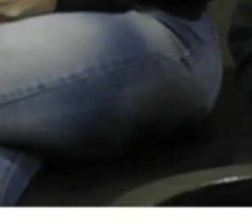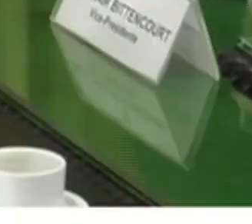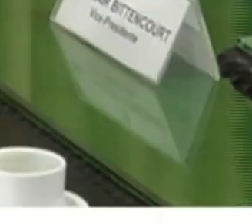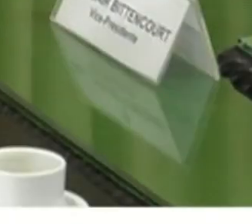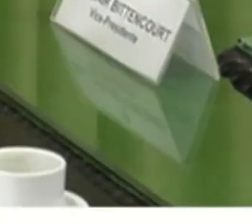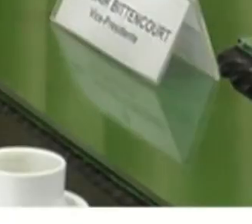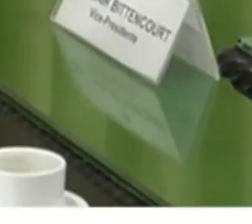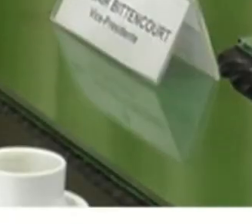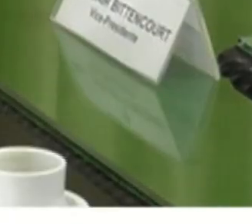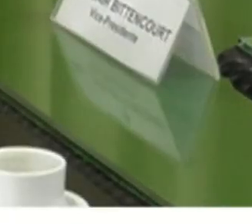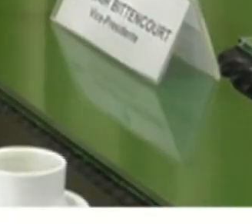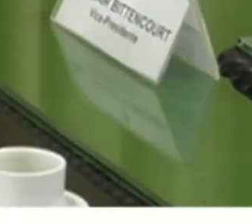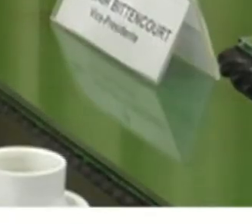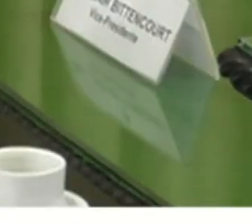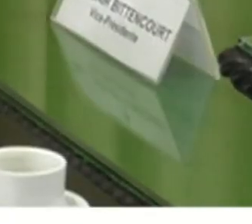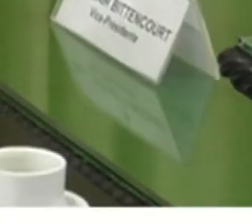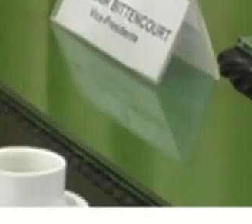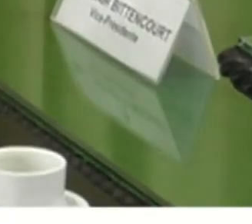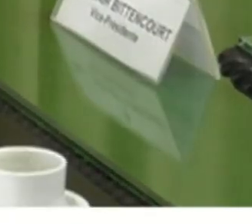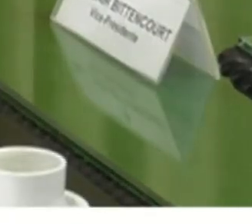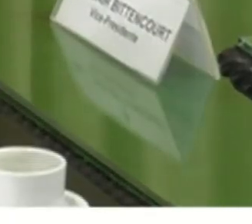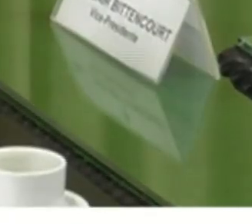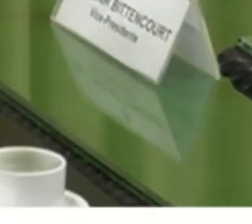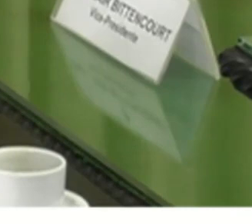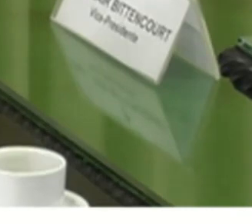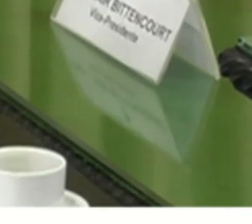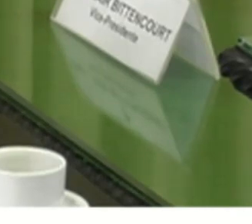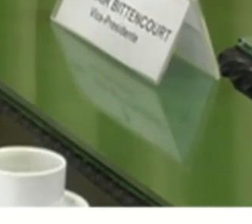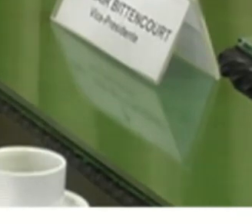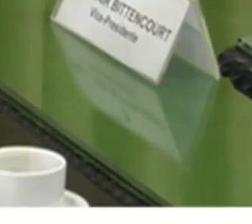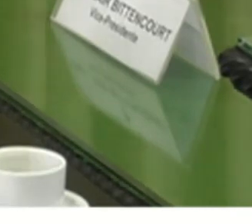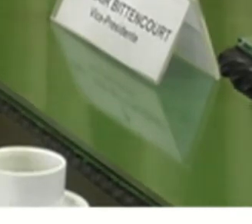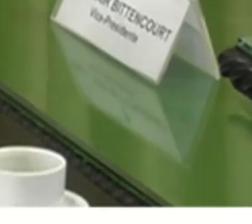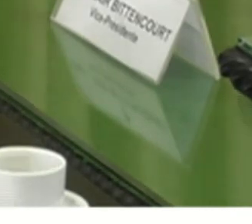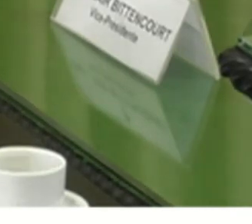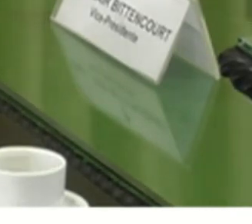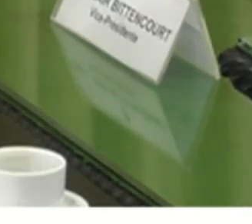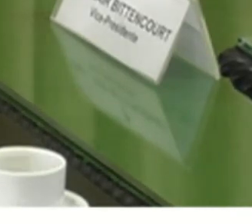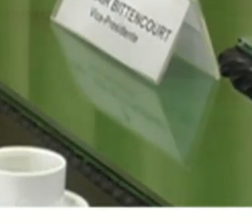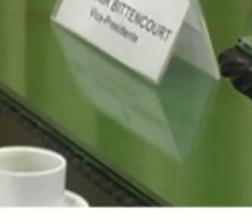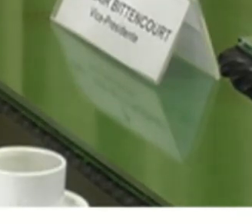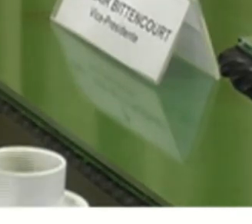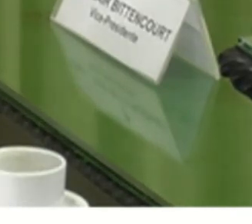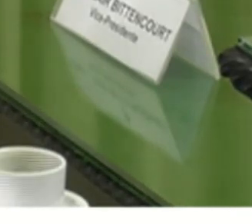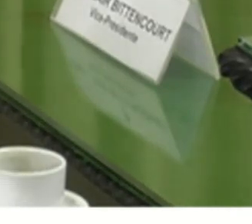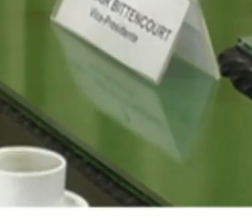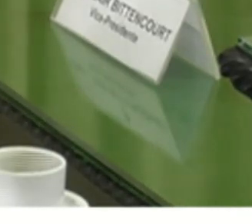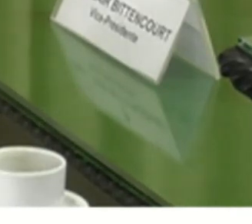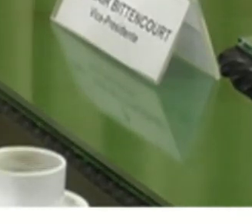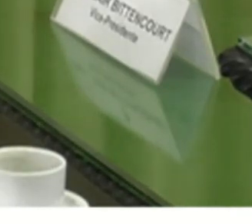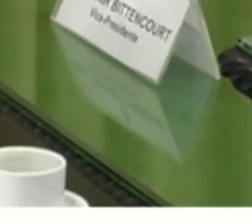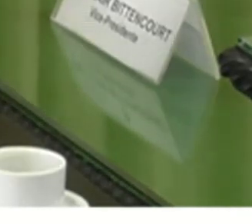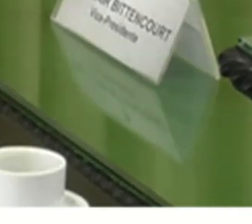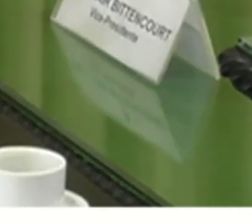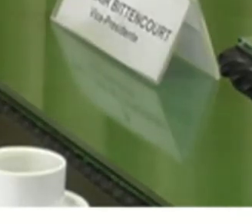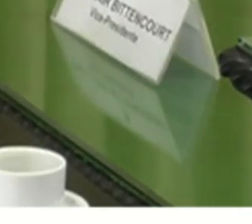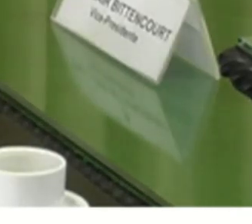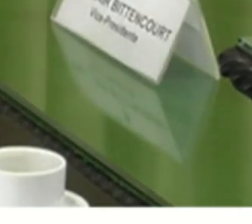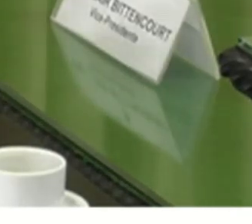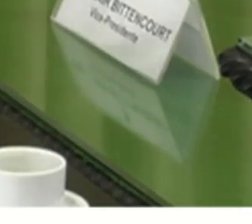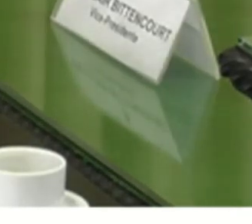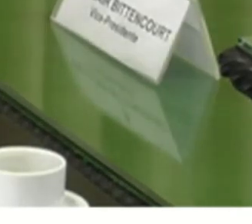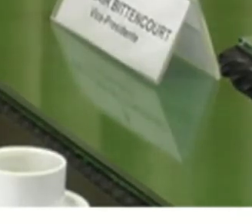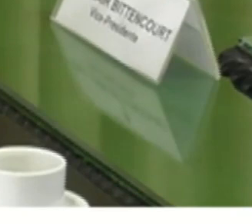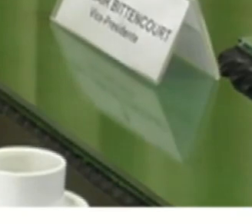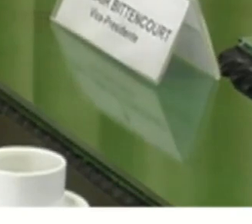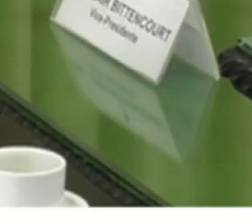senhor. Como fazer uma tarifa nacional quando o custo-benefício é diferenciado? Sim. Quem está no Rio de Janeiro e ir para